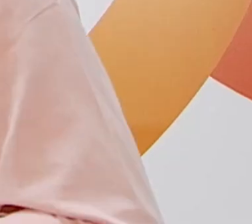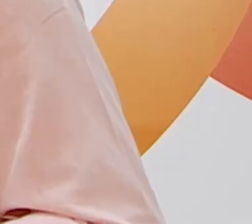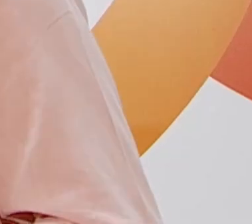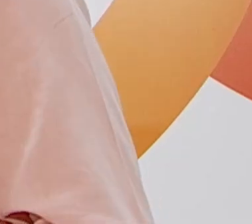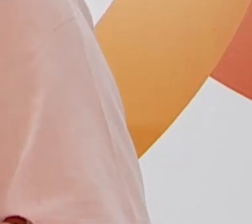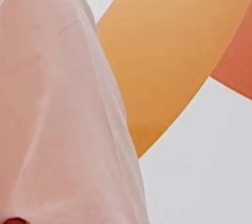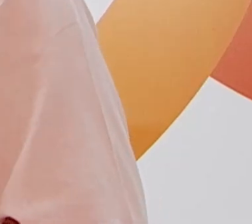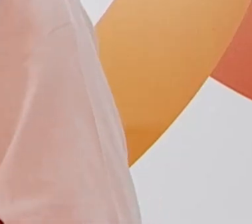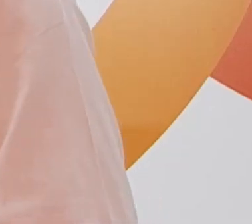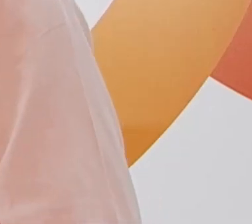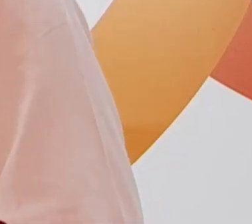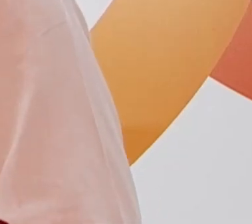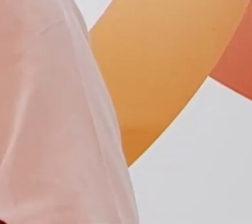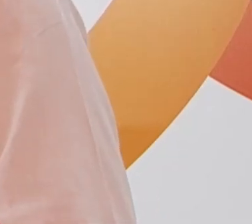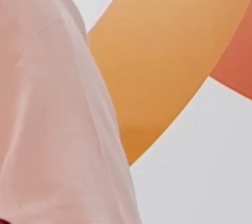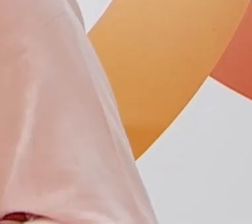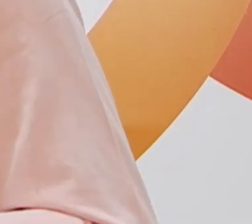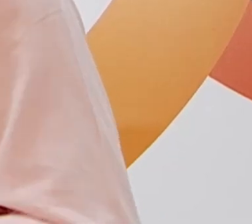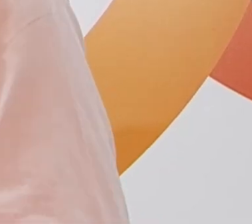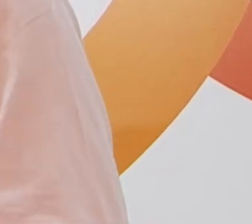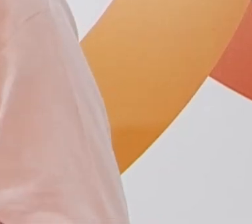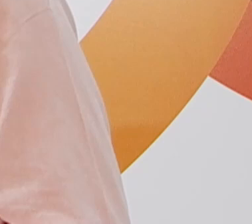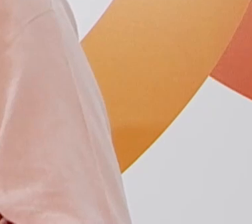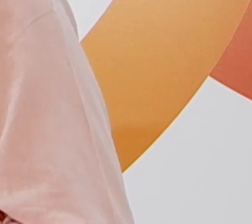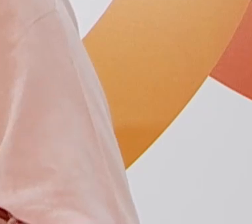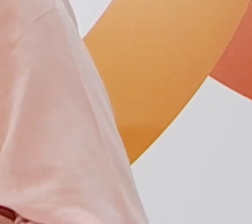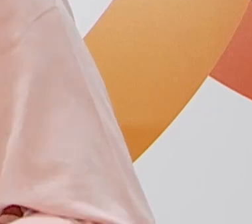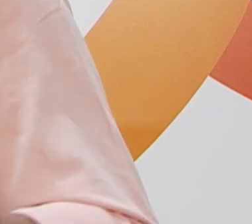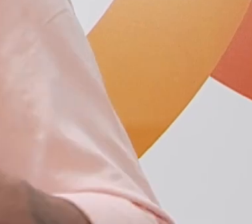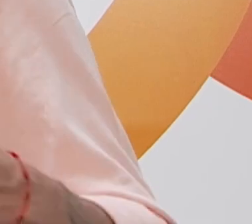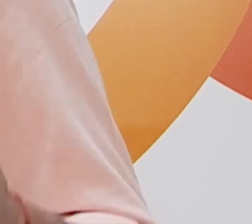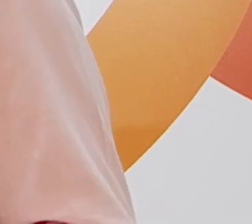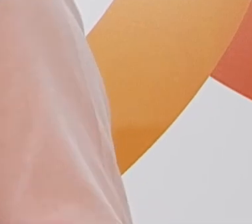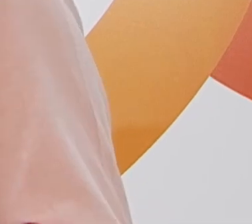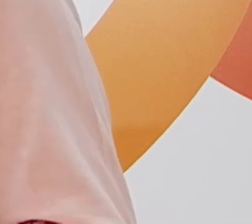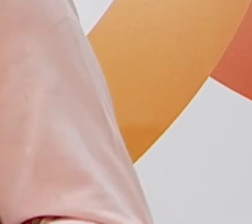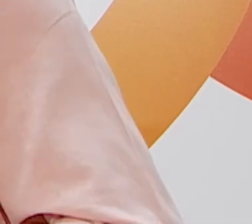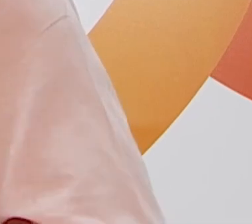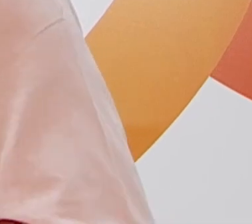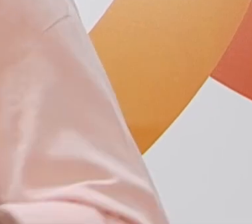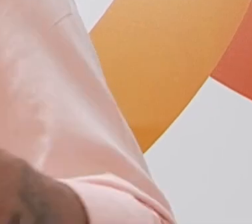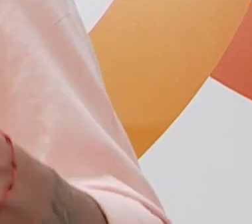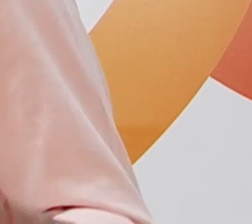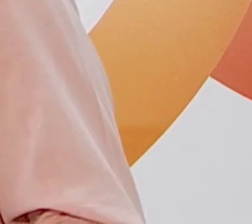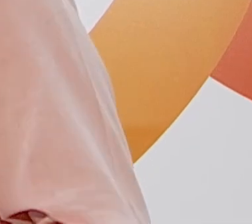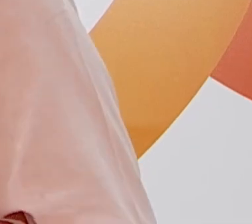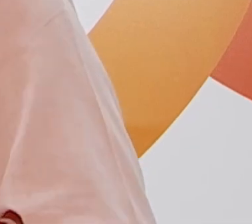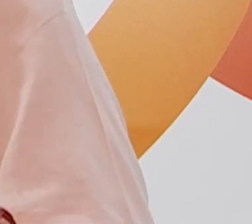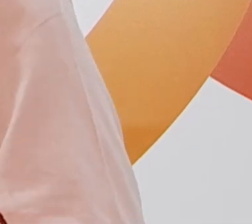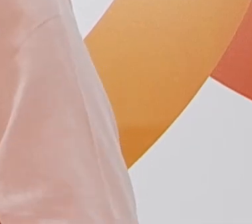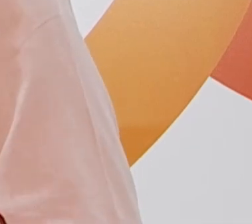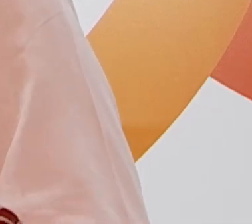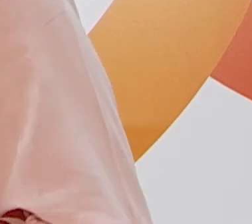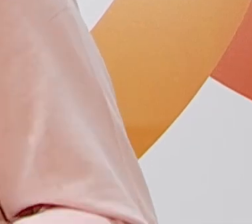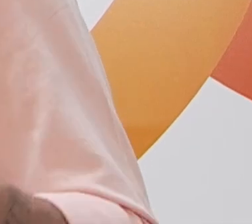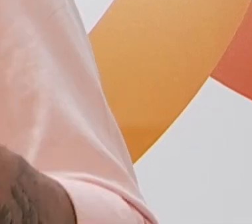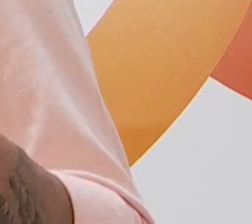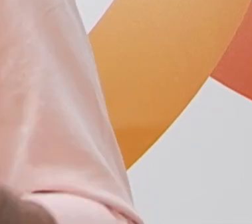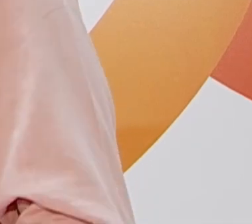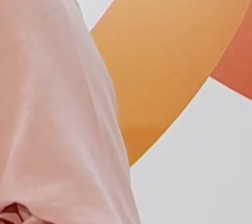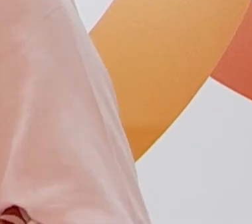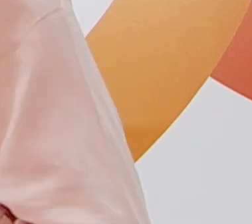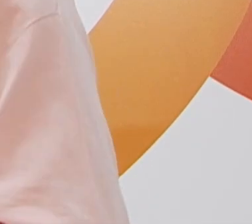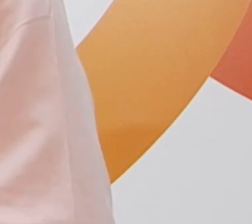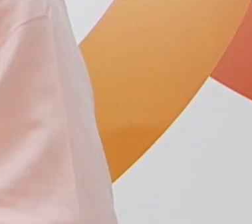ele se cadastra dentro do portal do CIEE e dentro do portal do CIEE nós temos as nossas empresas parceiras com diversas vagas em aberto. Então,